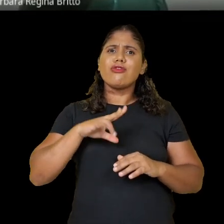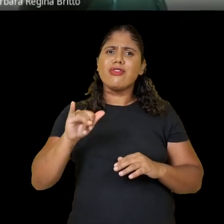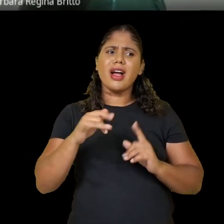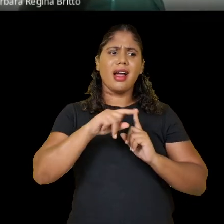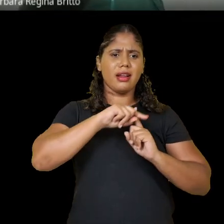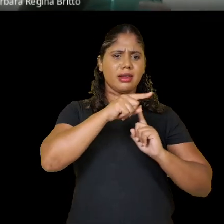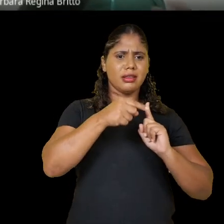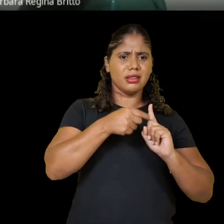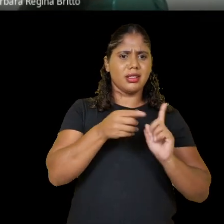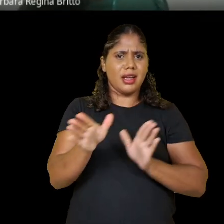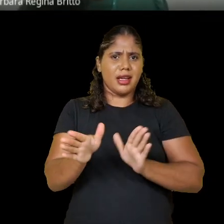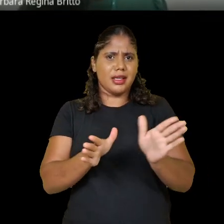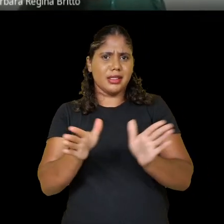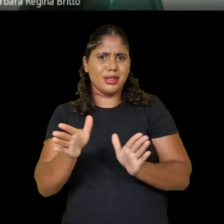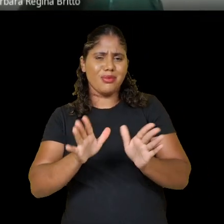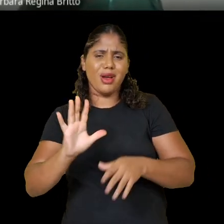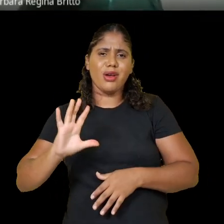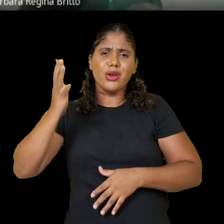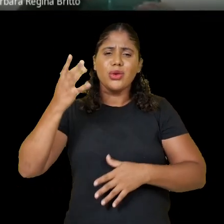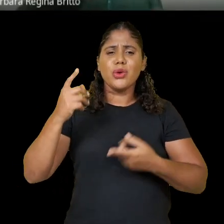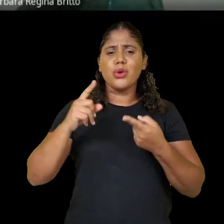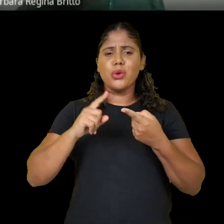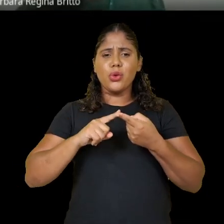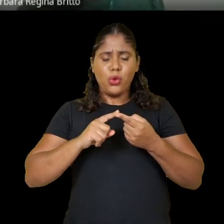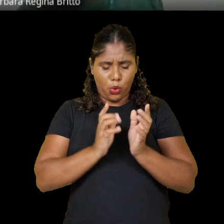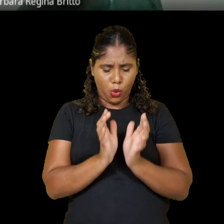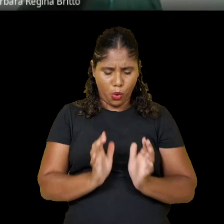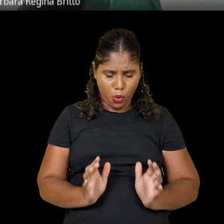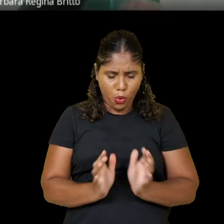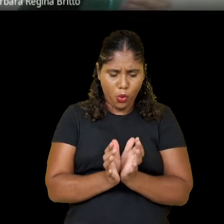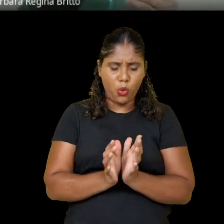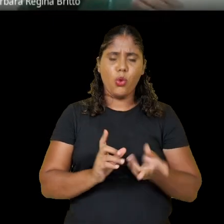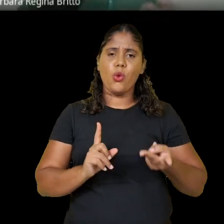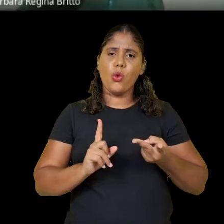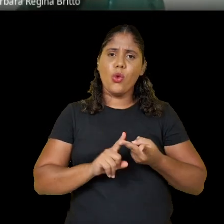toda a questão que permeia a gestação, a questão do